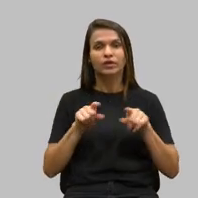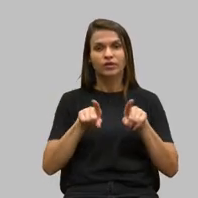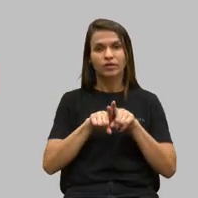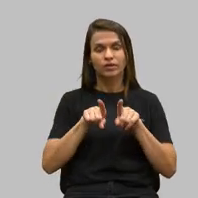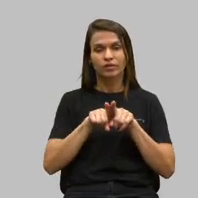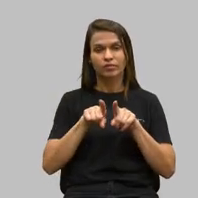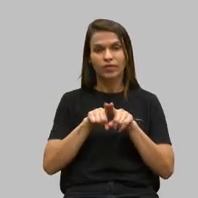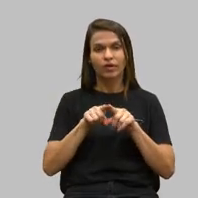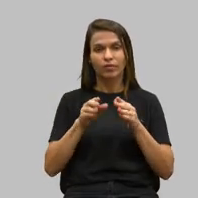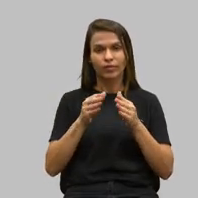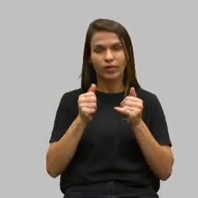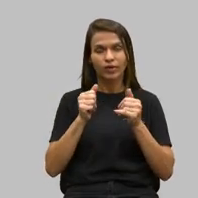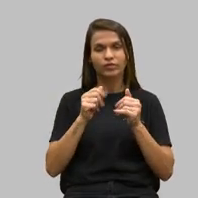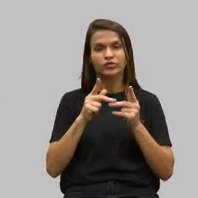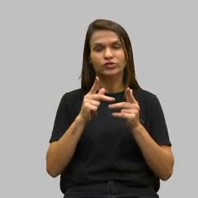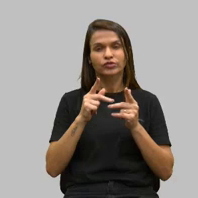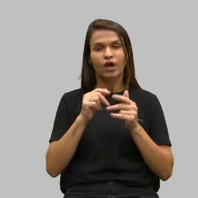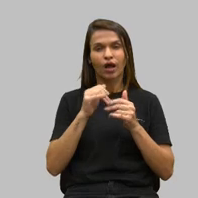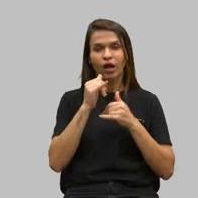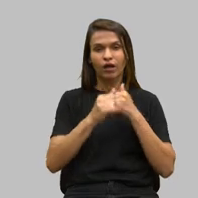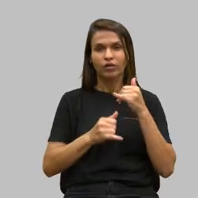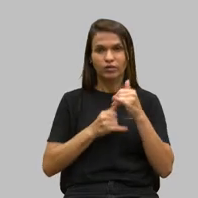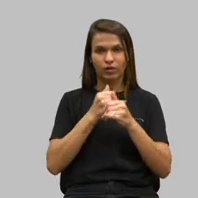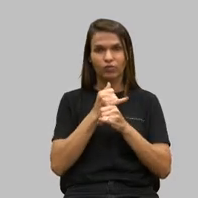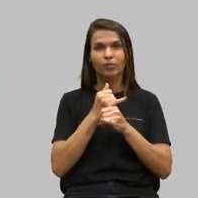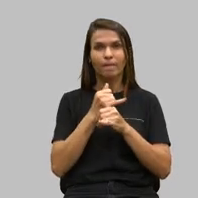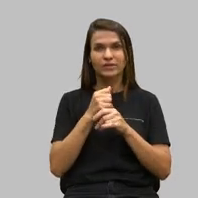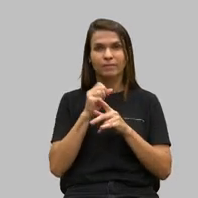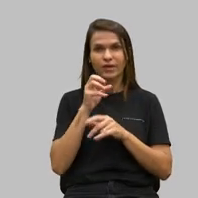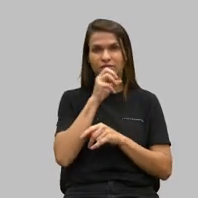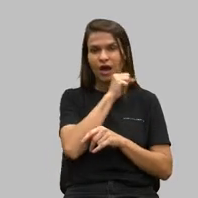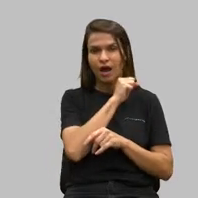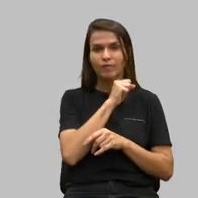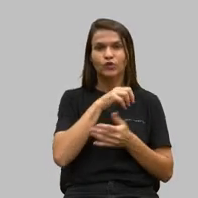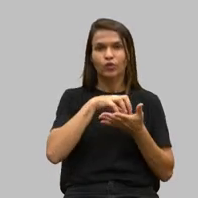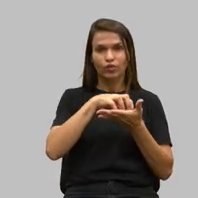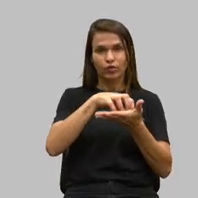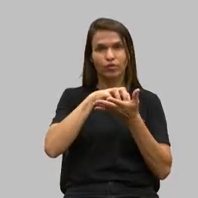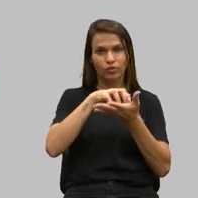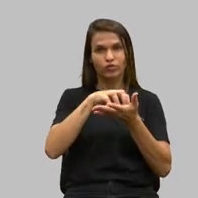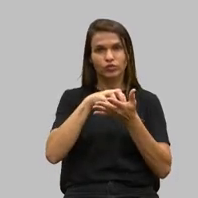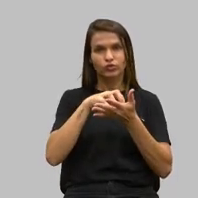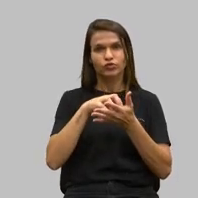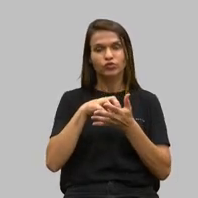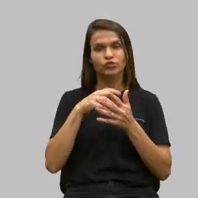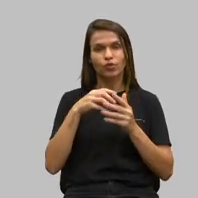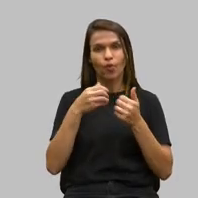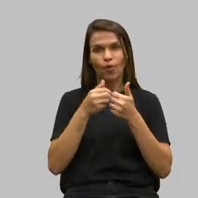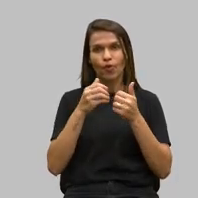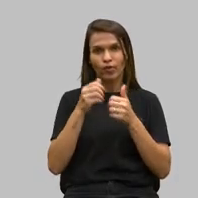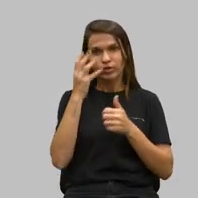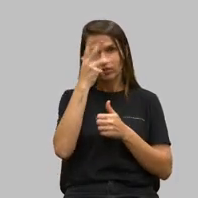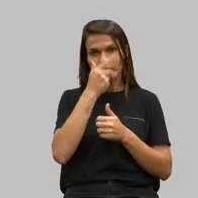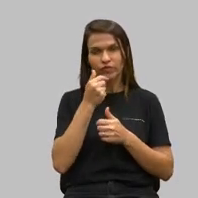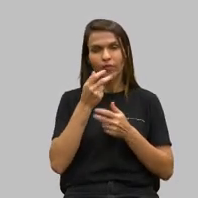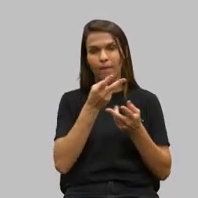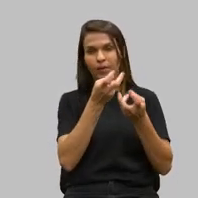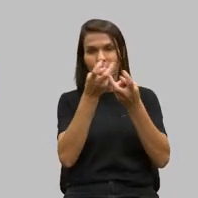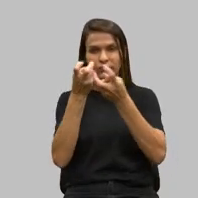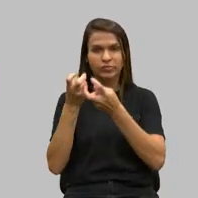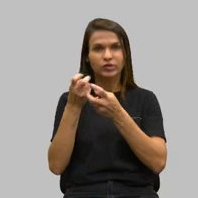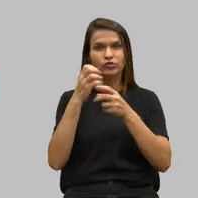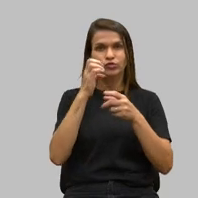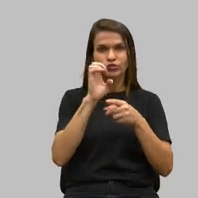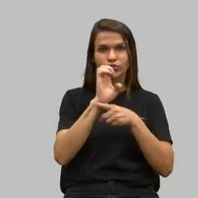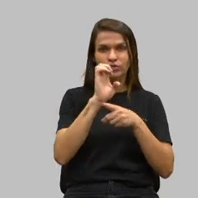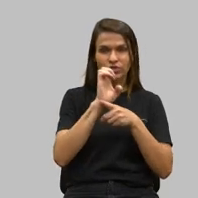peticionamento eletrônico para ser mais rápido. transporta-sul, esses ônibus lindos que vocês vão ver andando pelo Estado, a gente fala que é o tré